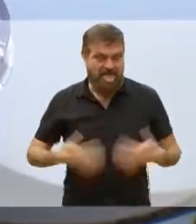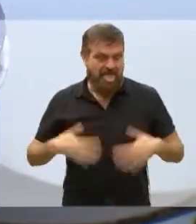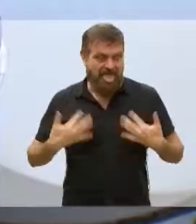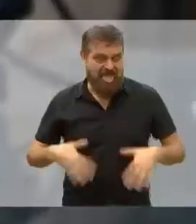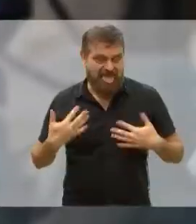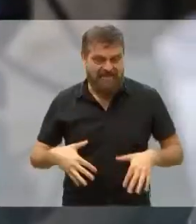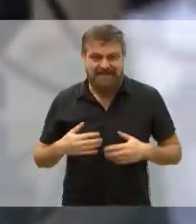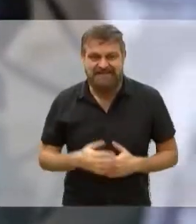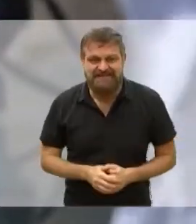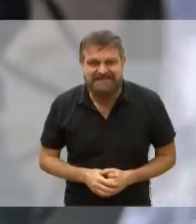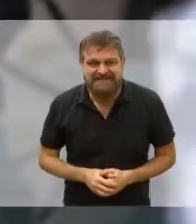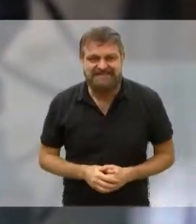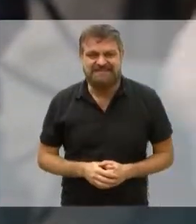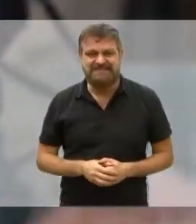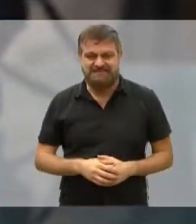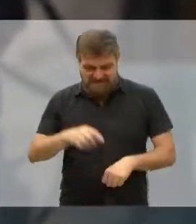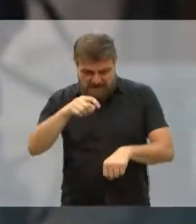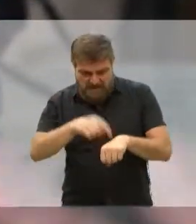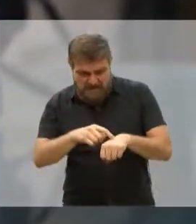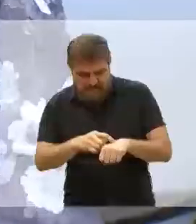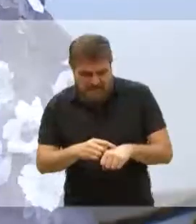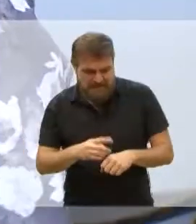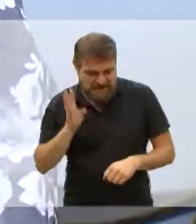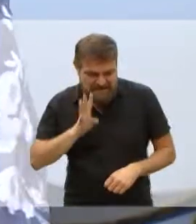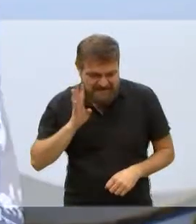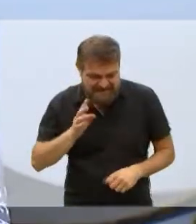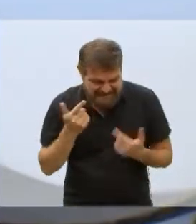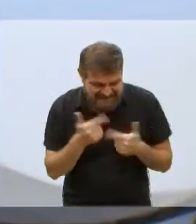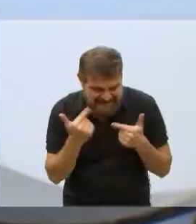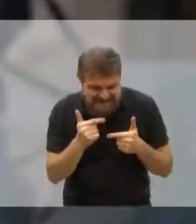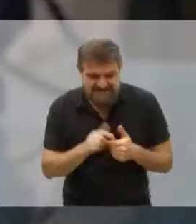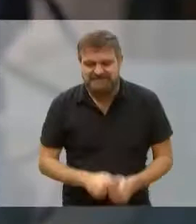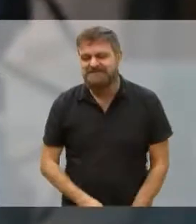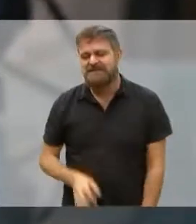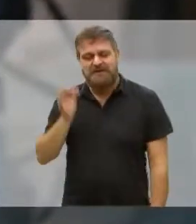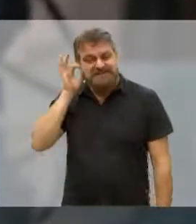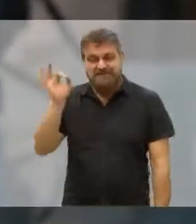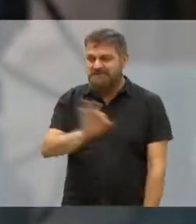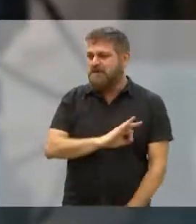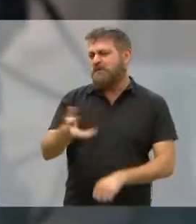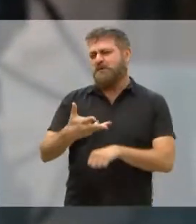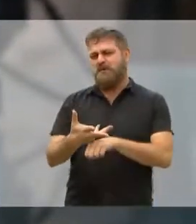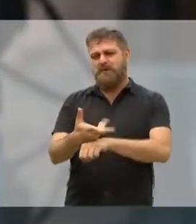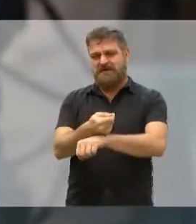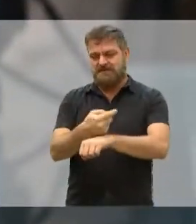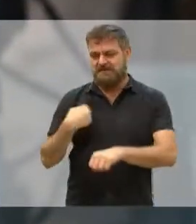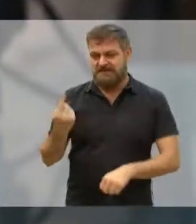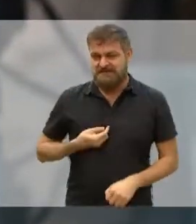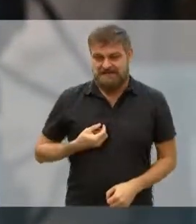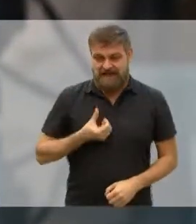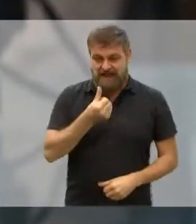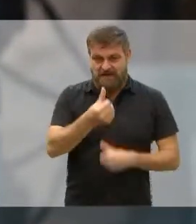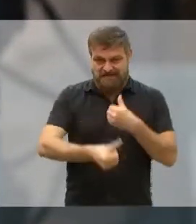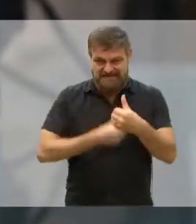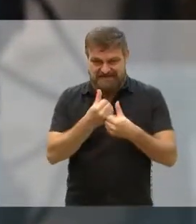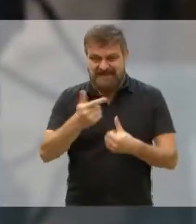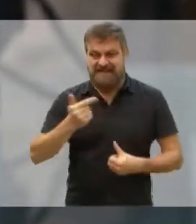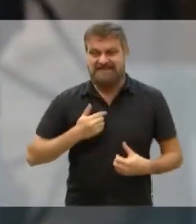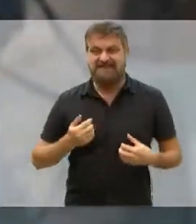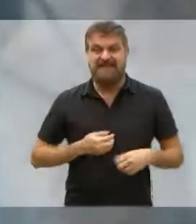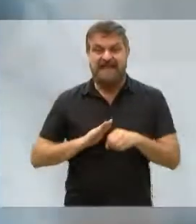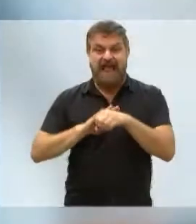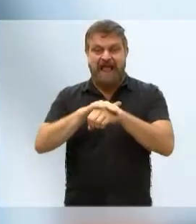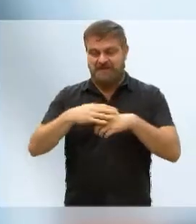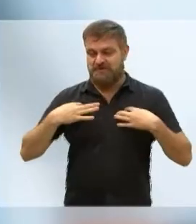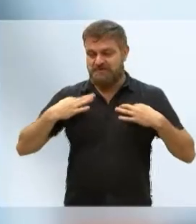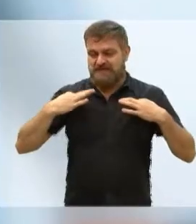ai meu Deus, ficaram de cabelo em pé. Raquel, foi um momento muito divertido também, né? Foi fantástica, assim, nós fazemos a cada semestre uma noite